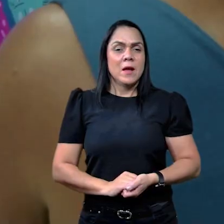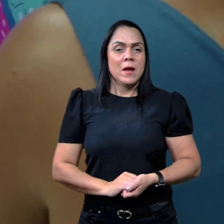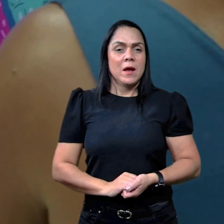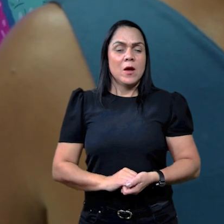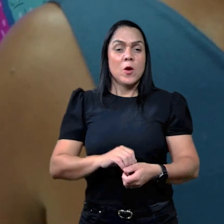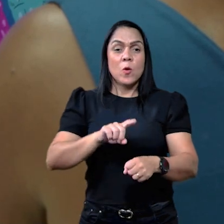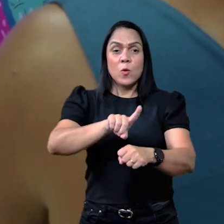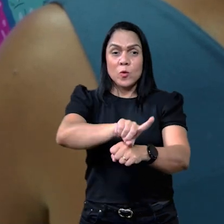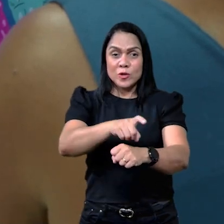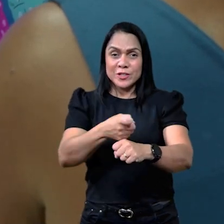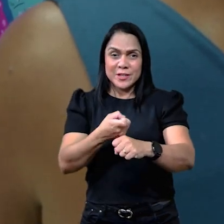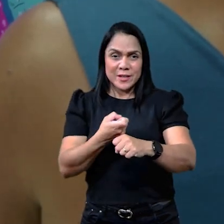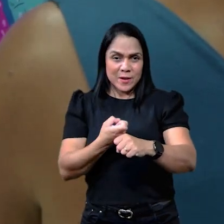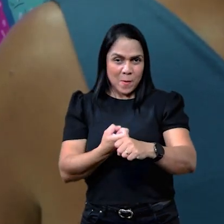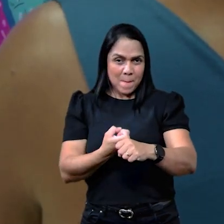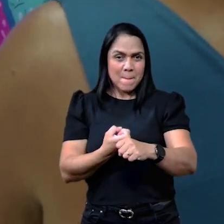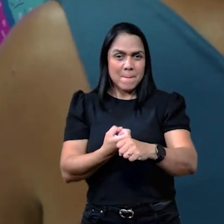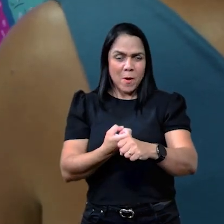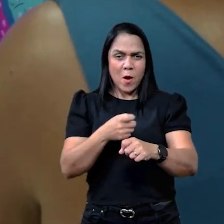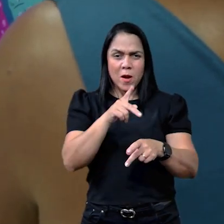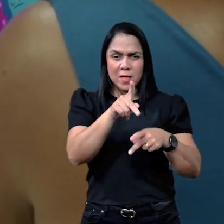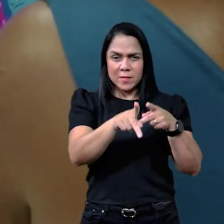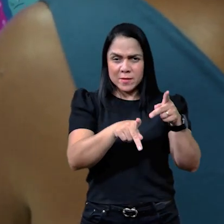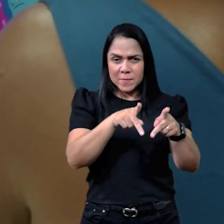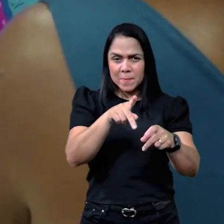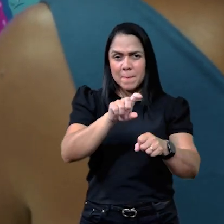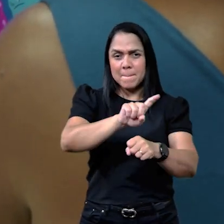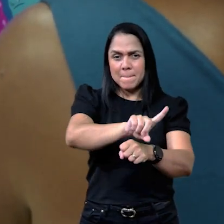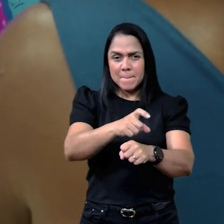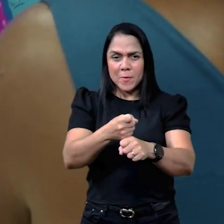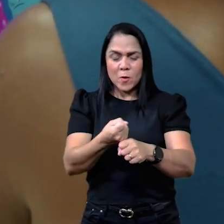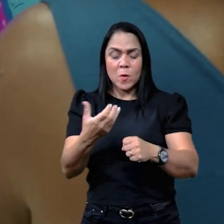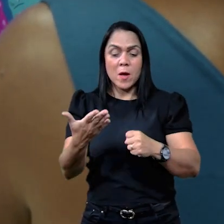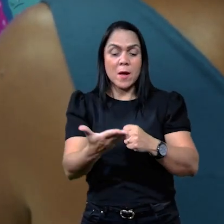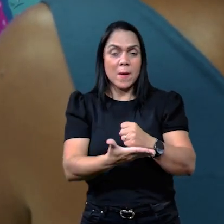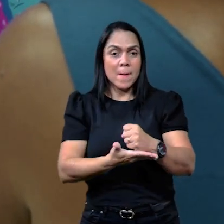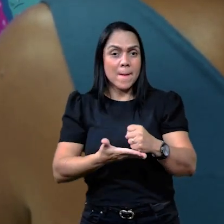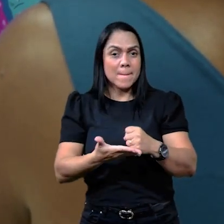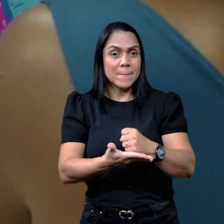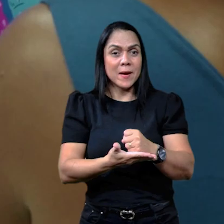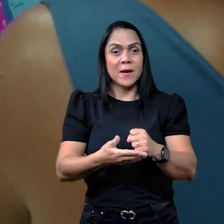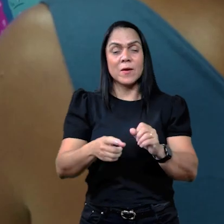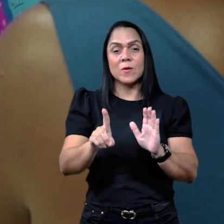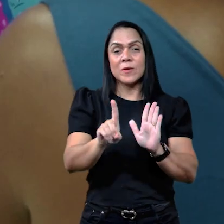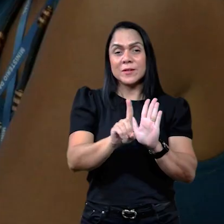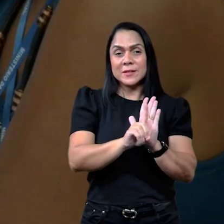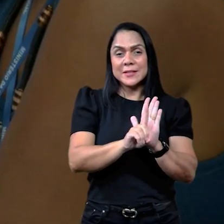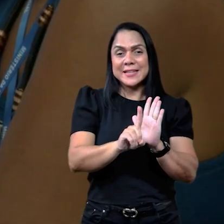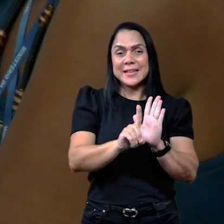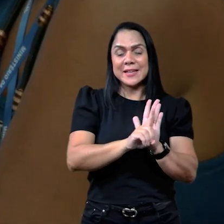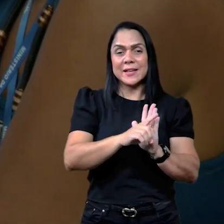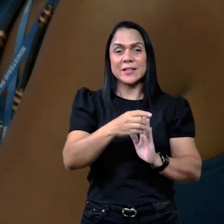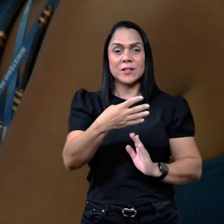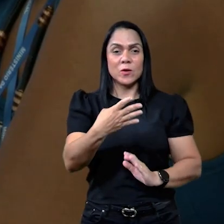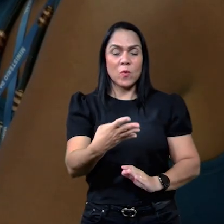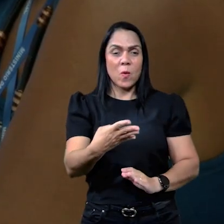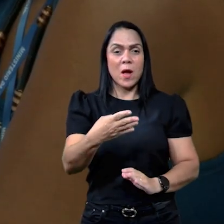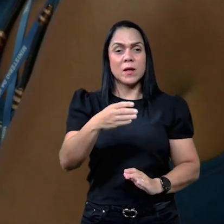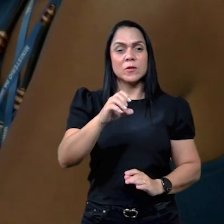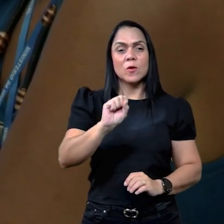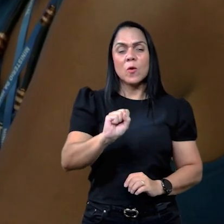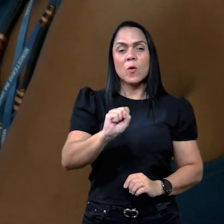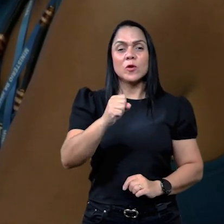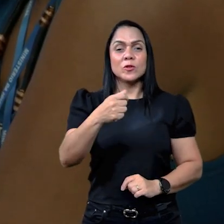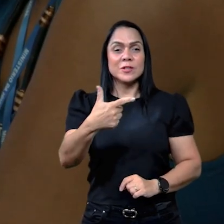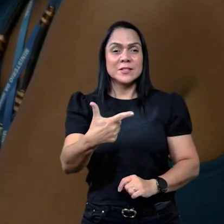os quilombolas é com base numa definição do Estado brasileiro, né, por meio do Decreto 4887